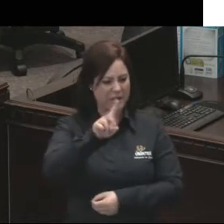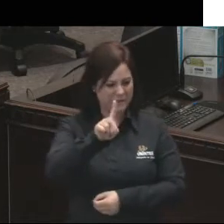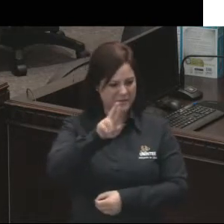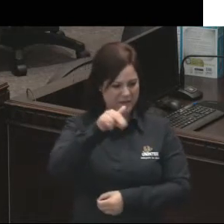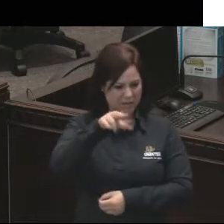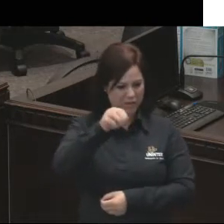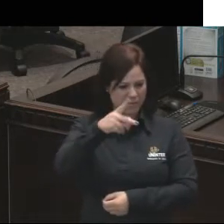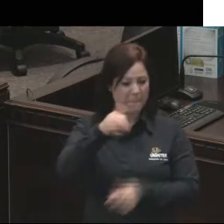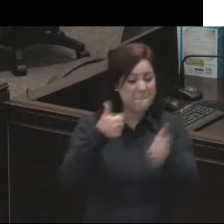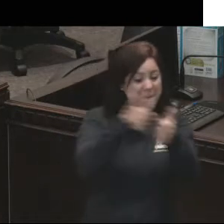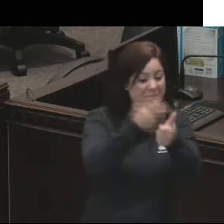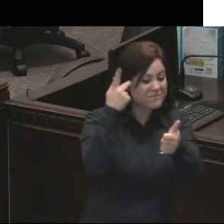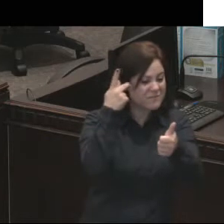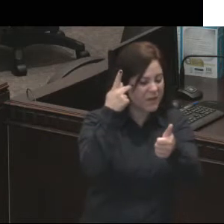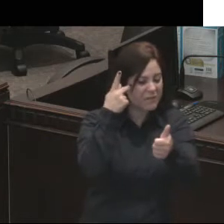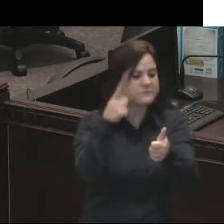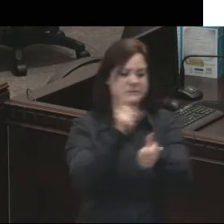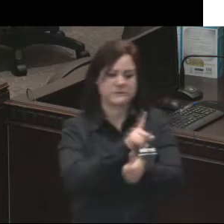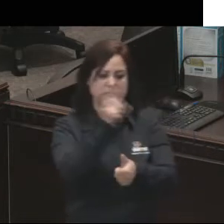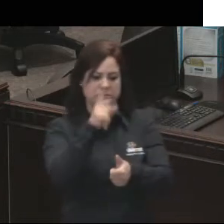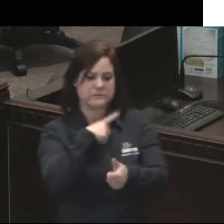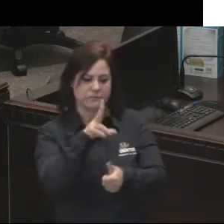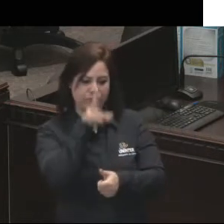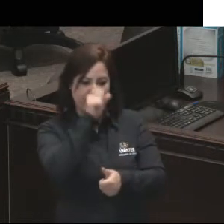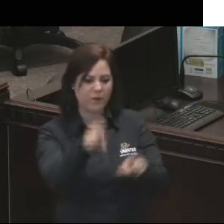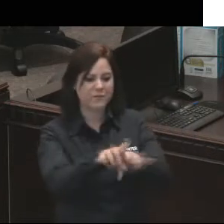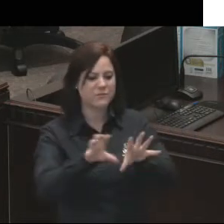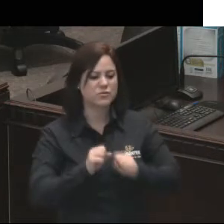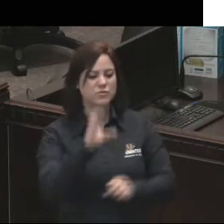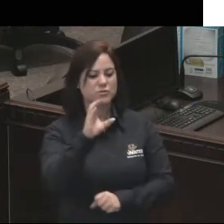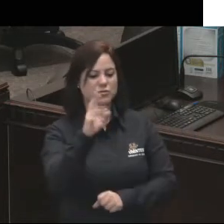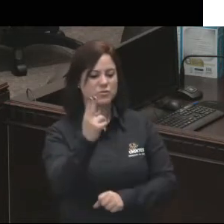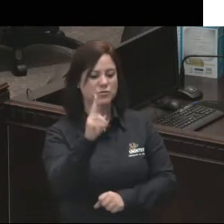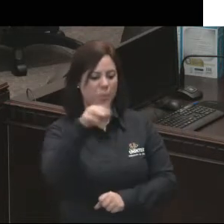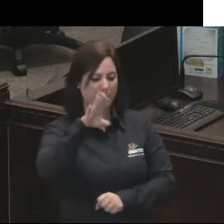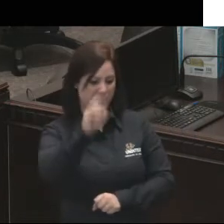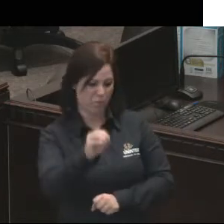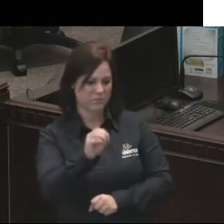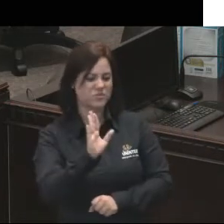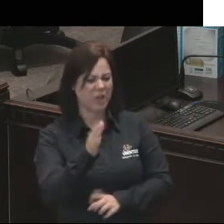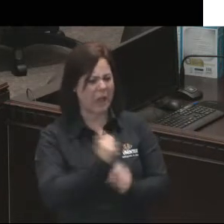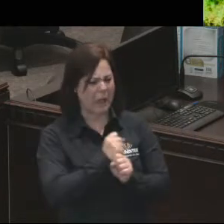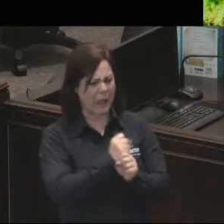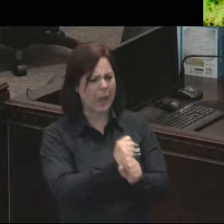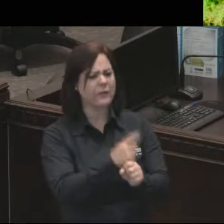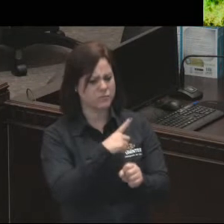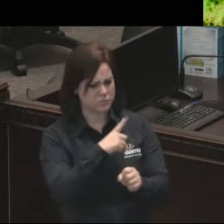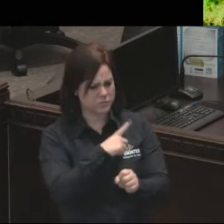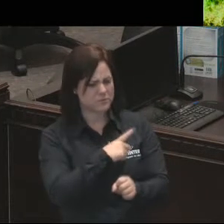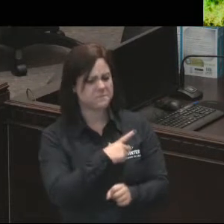São Paulo, que é onde tem ali uma intoxicação crônica, né, pelo chumbo. Então, já faz vários anos que